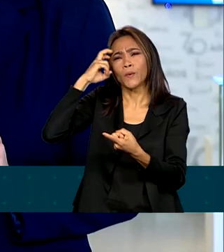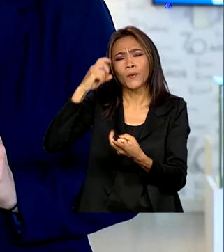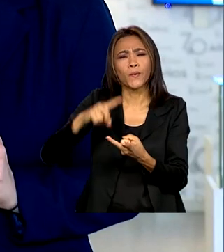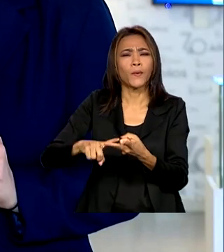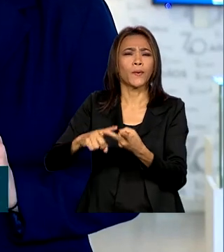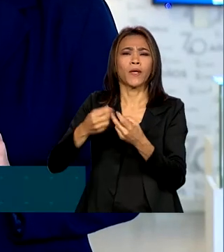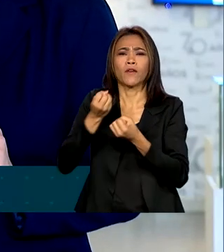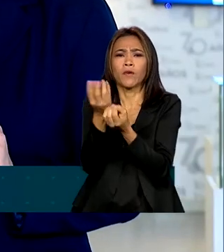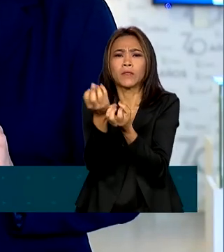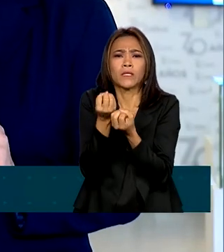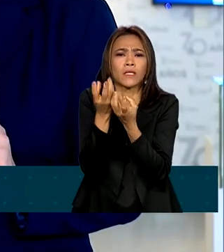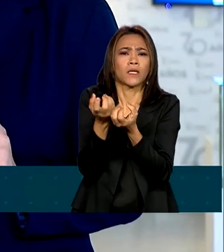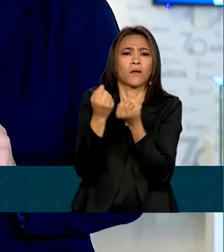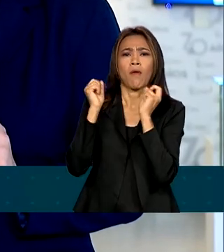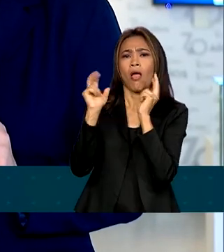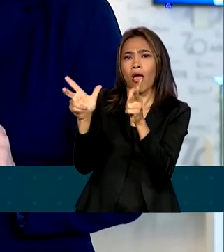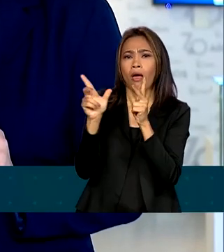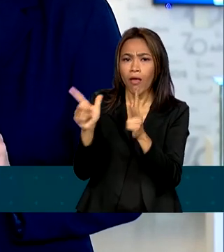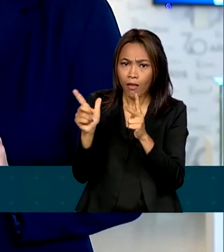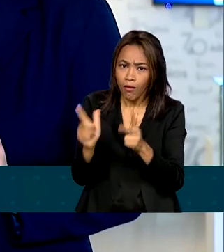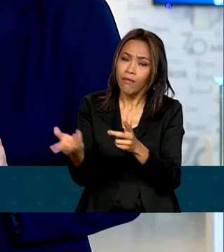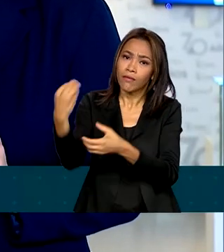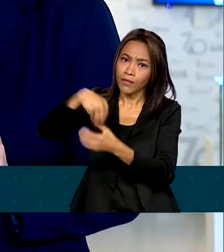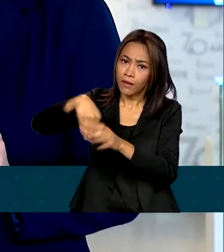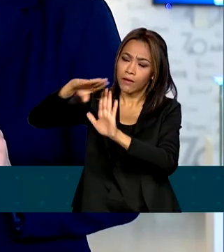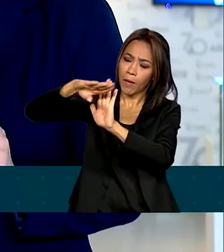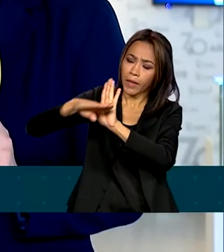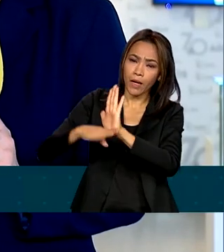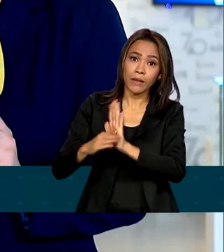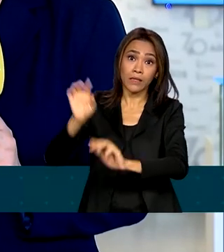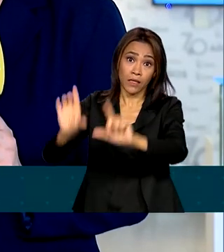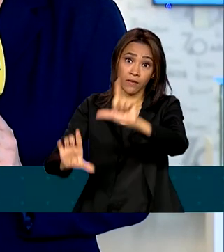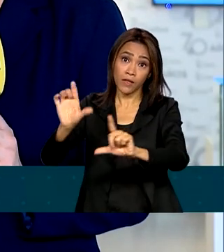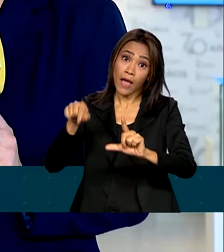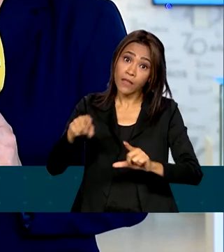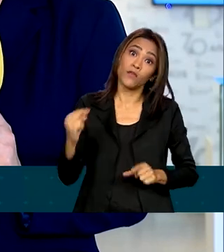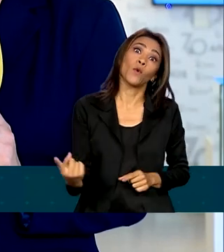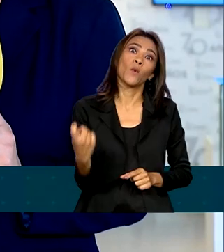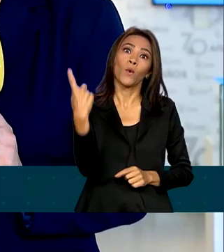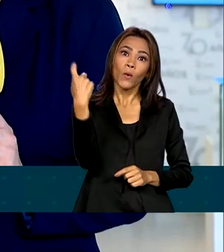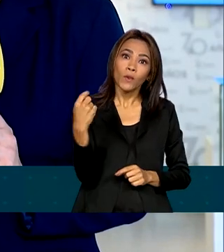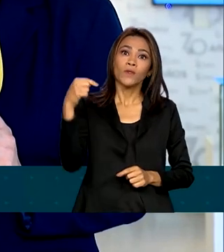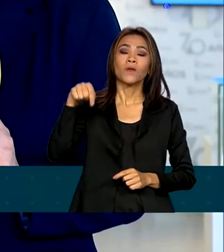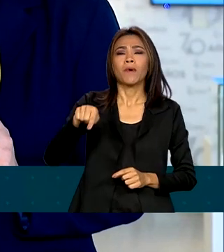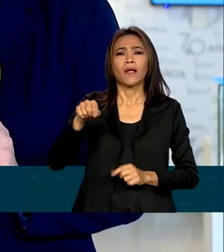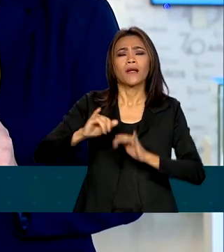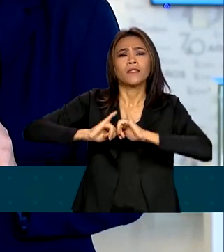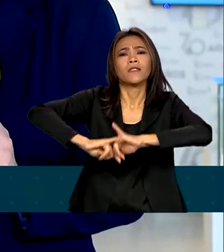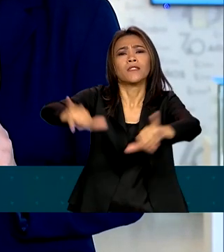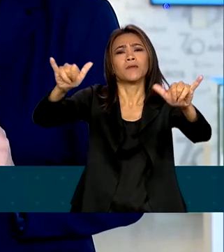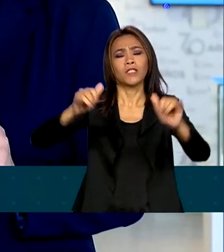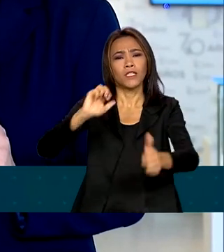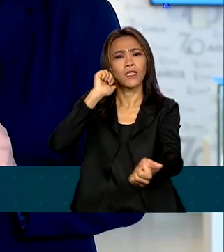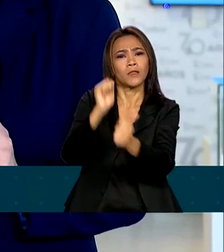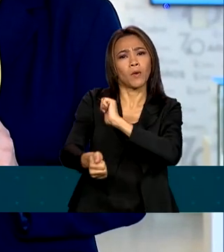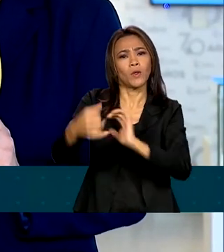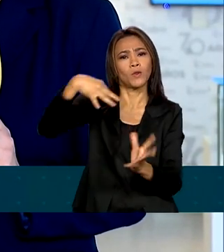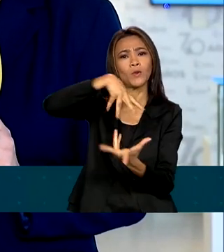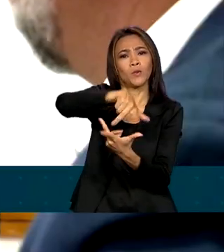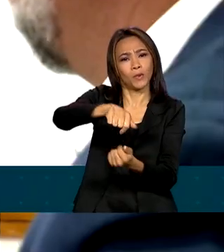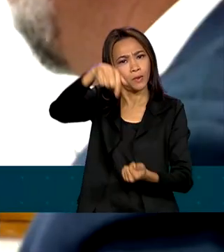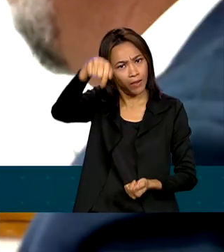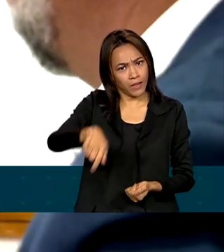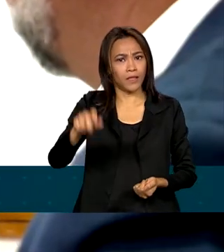e entretenimento. Este ano, a TV Pública foi o único canal aberto a transmitir a Copa do Mundo aqui na